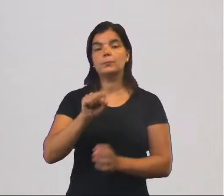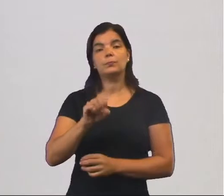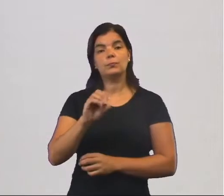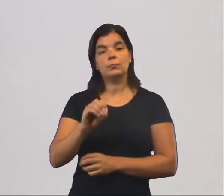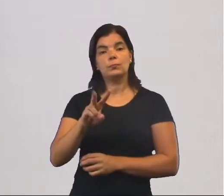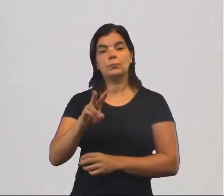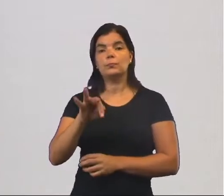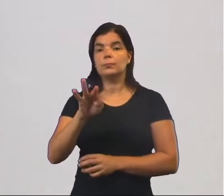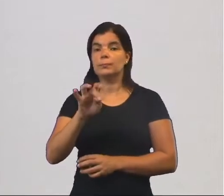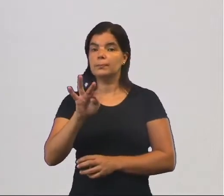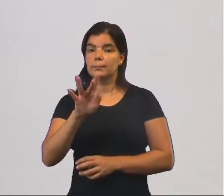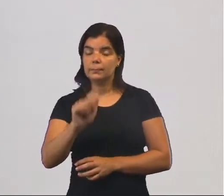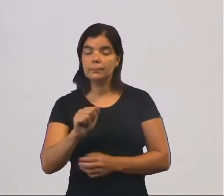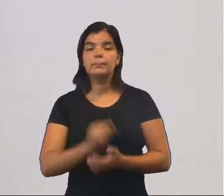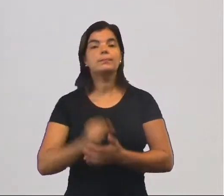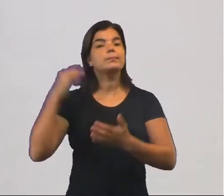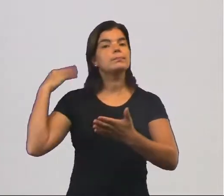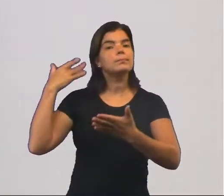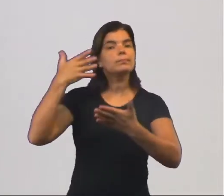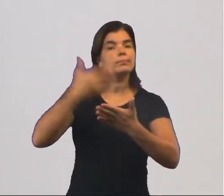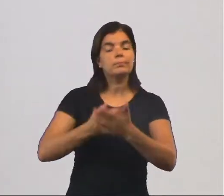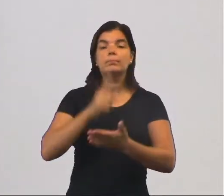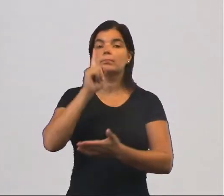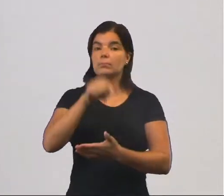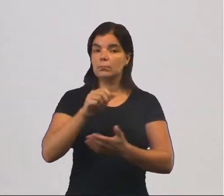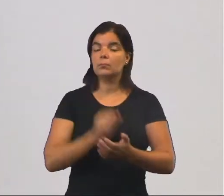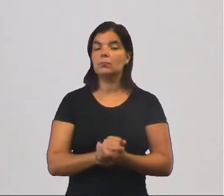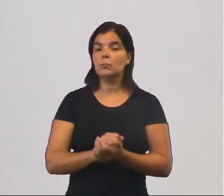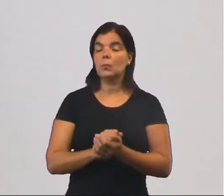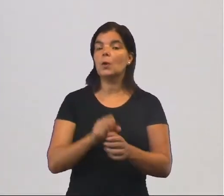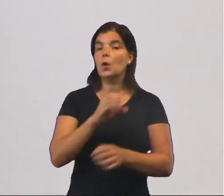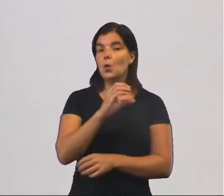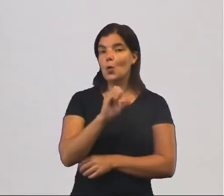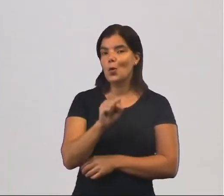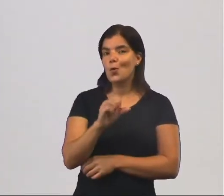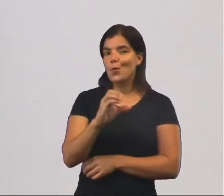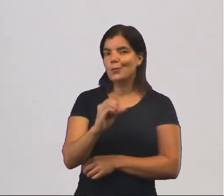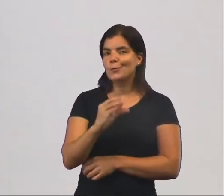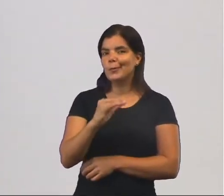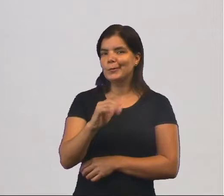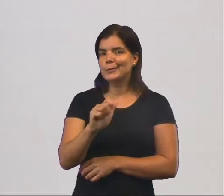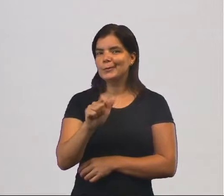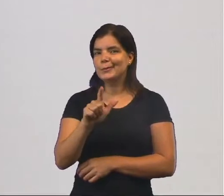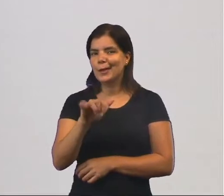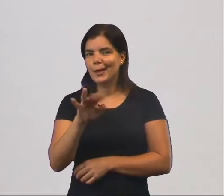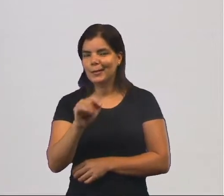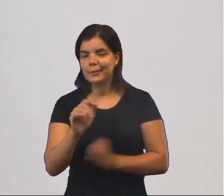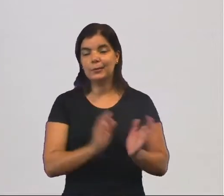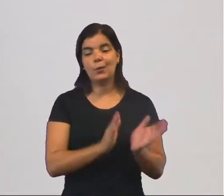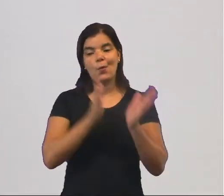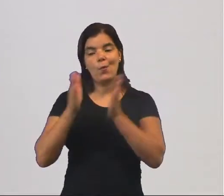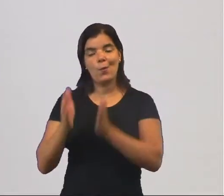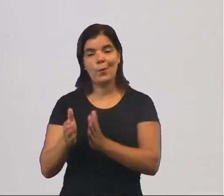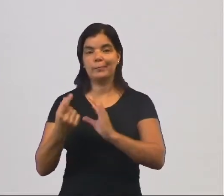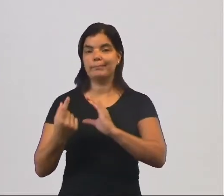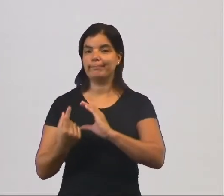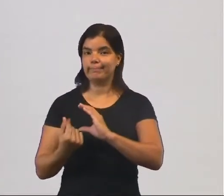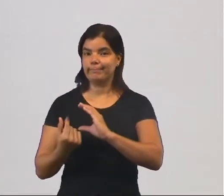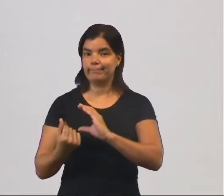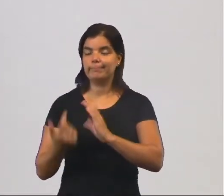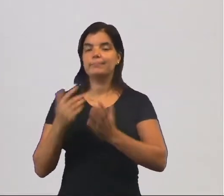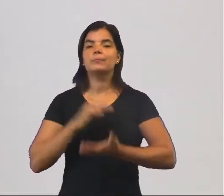União Soviética, só para recapitular, era uma potência socialista e os Estados Unidos eram uma